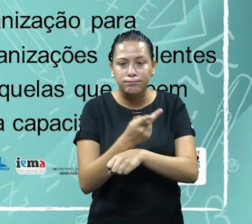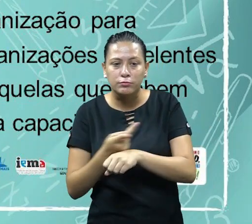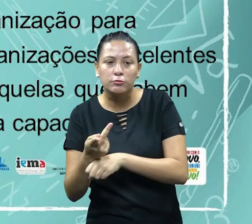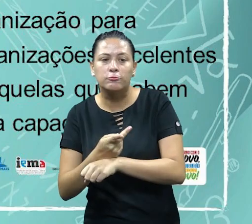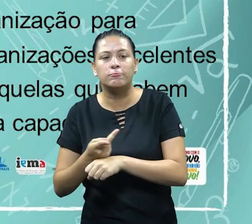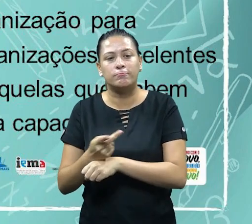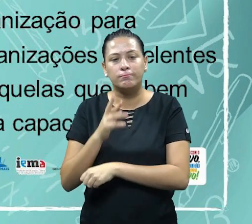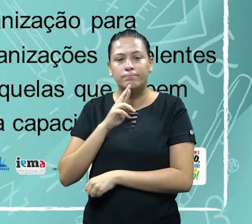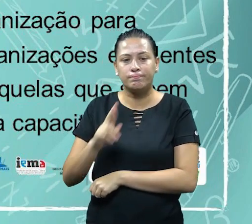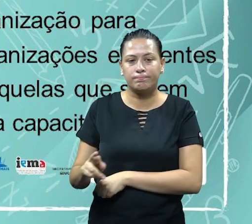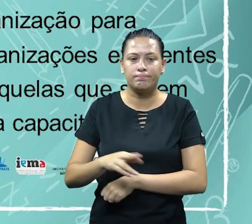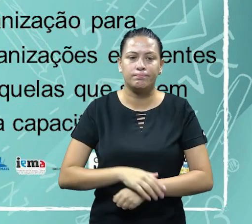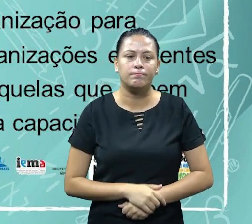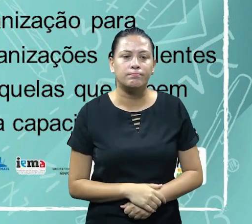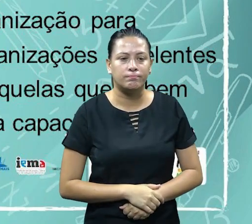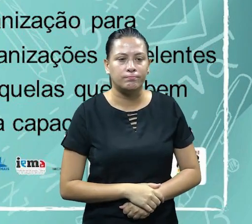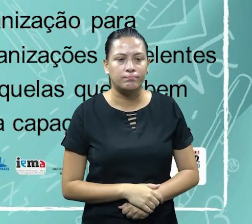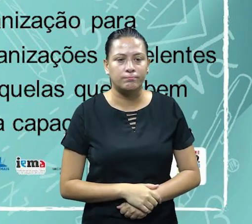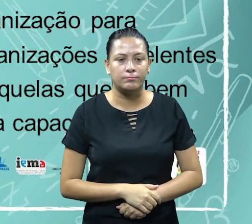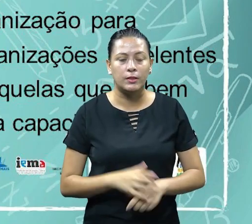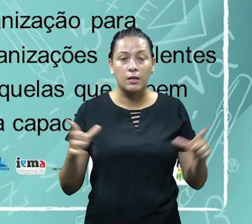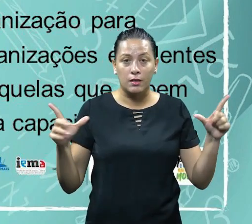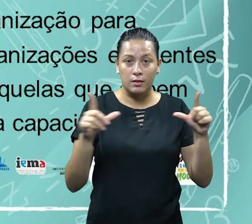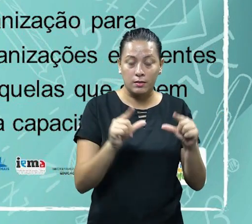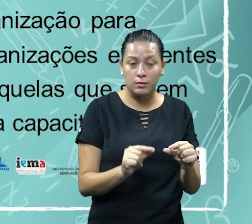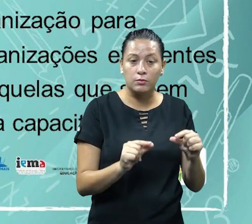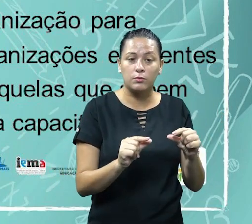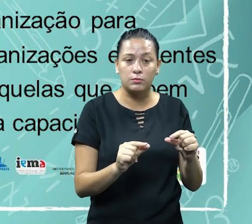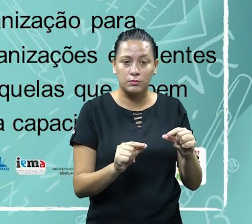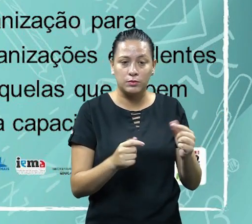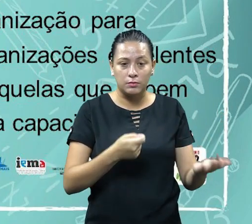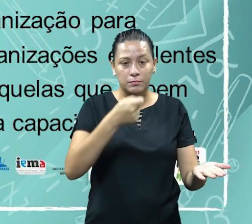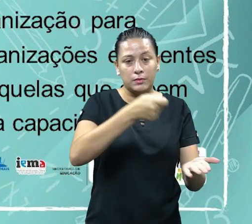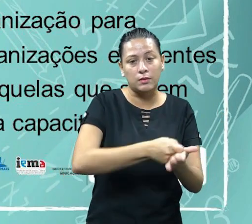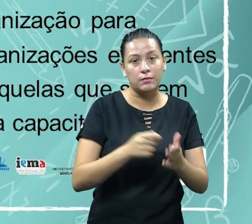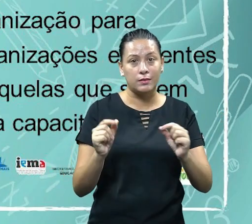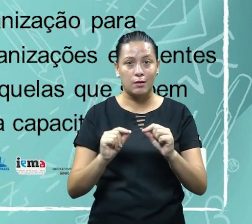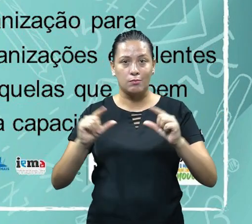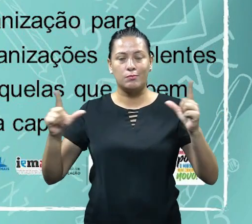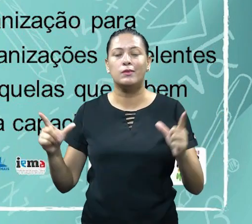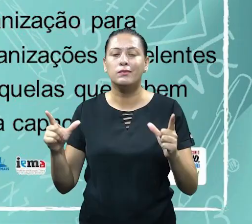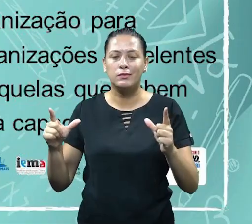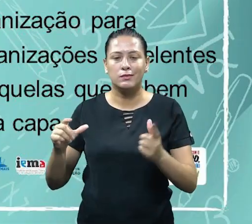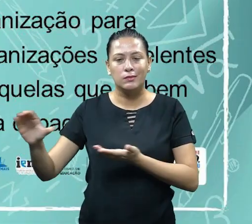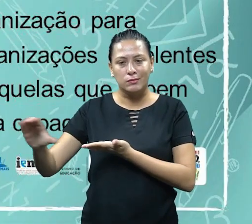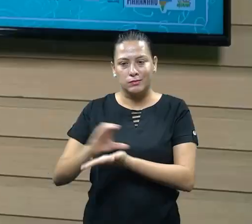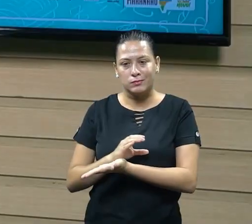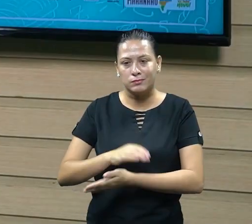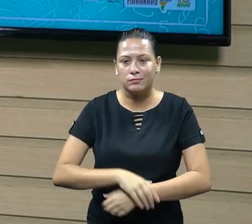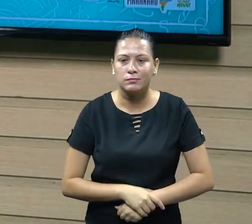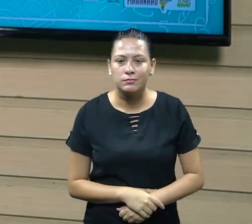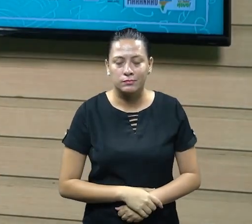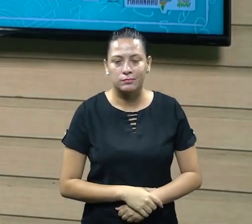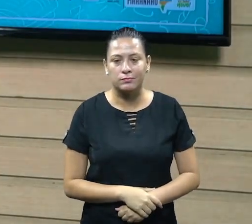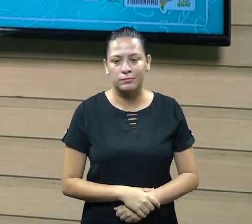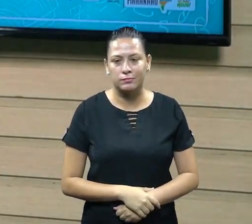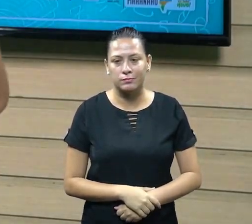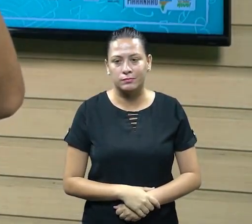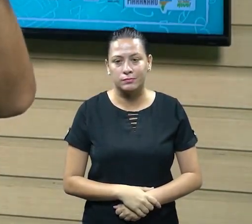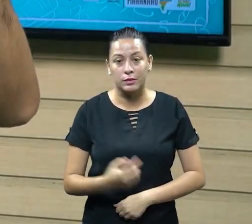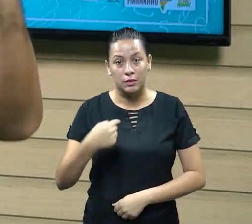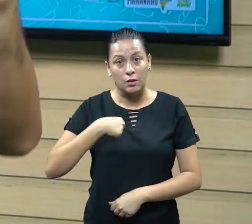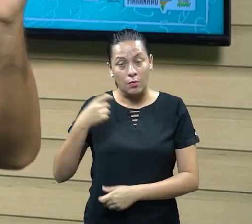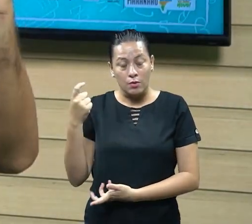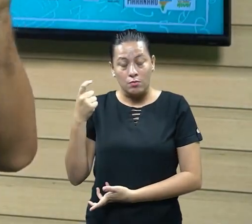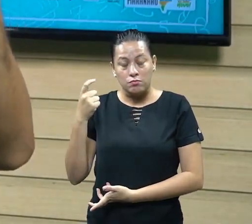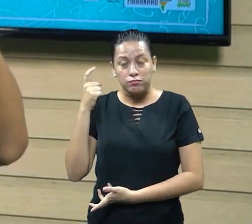reduzindo custos e aumentando receita. Visão do futuro e focalização em metas a serem alcançadas são imprescindíveis. Então eu estou vivendo hoje